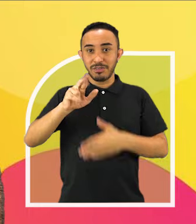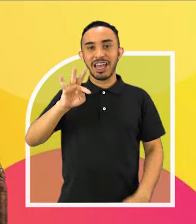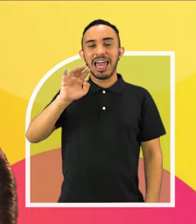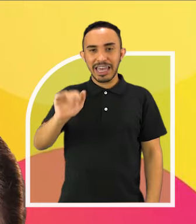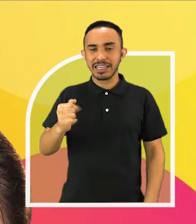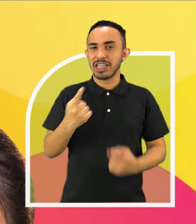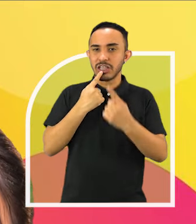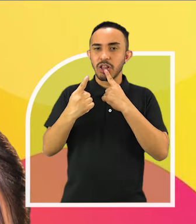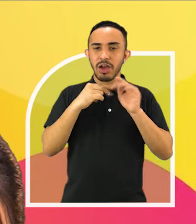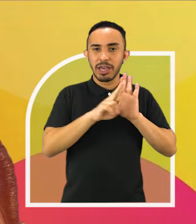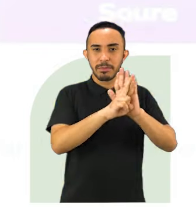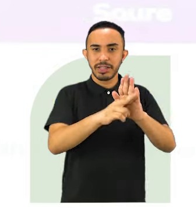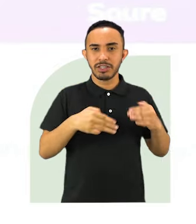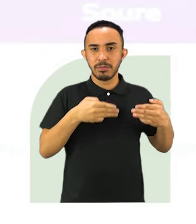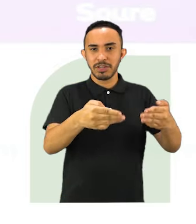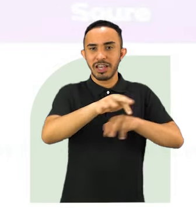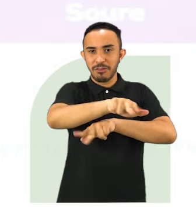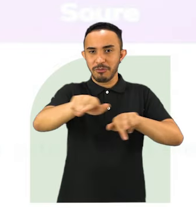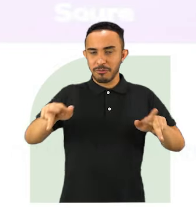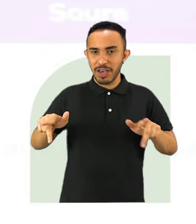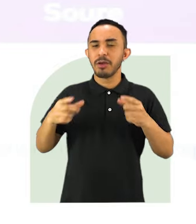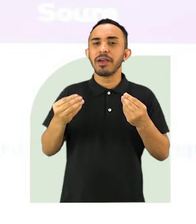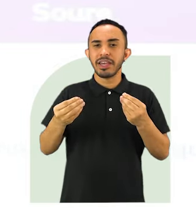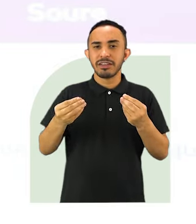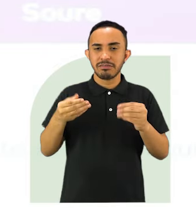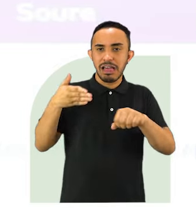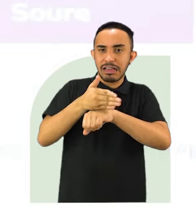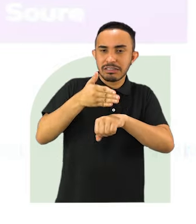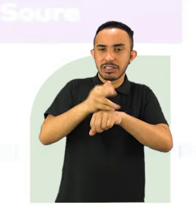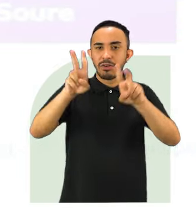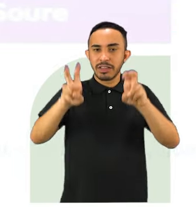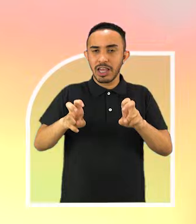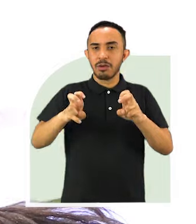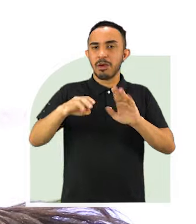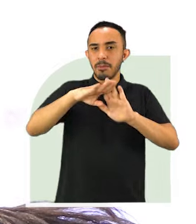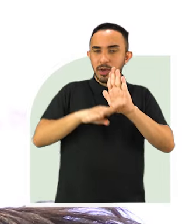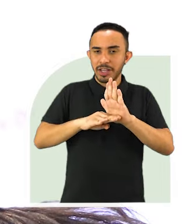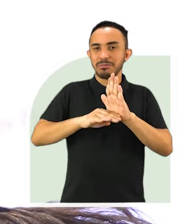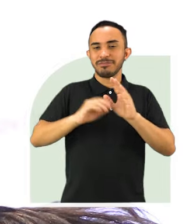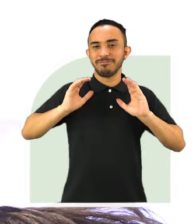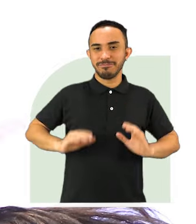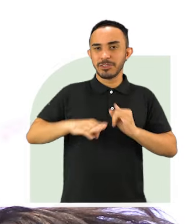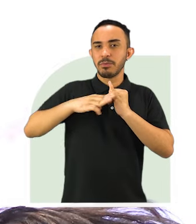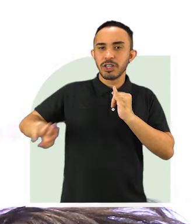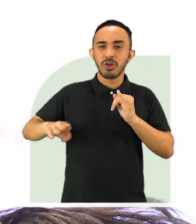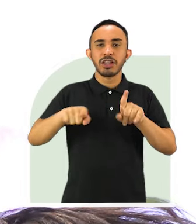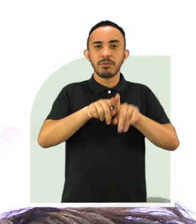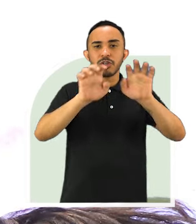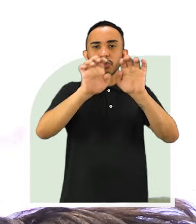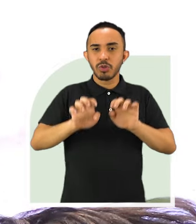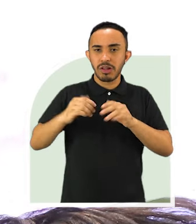Oliveira, dialogou com representantes dos ministérios do governo federal para a apresentação de ações implementadas pelo Programa Cidadania Marajó e debater a estruturação do